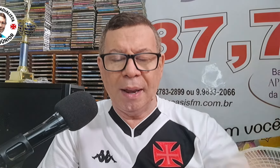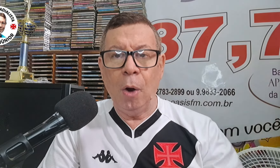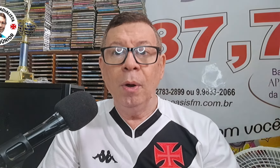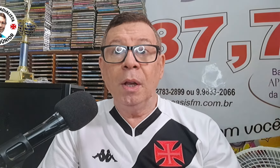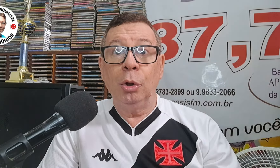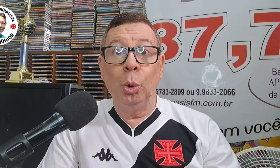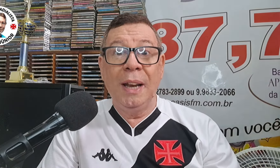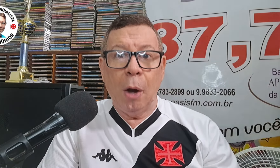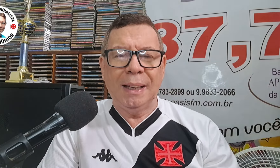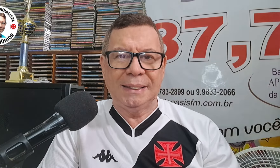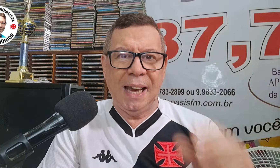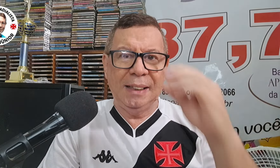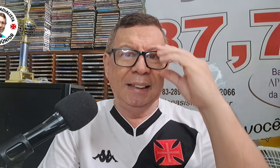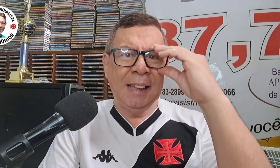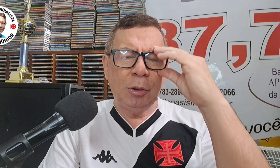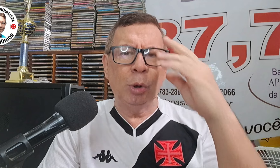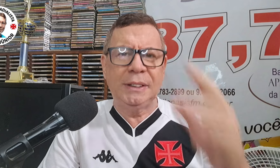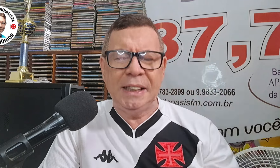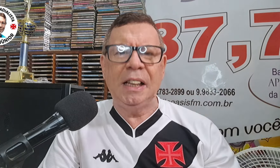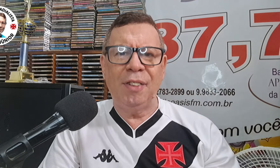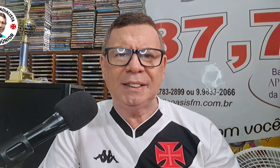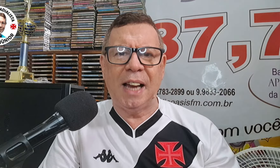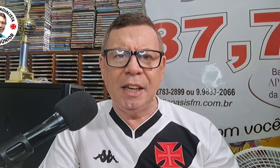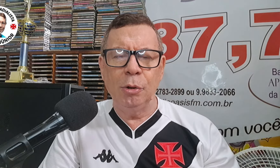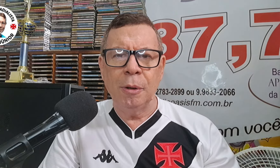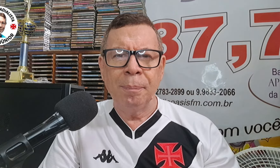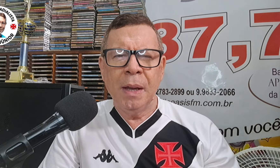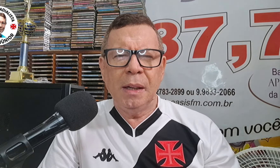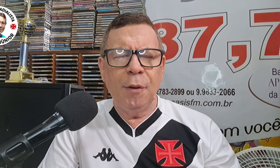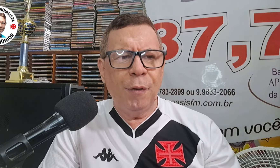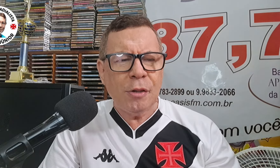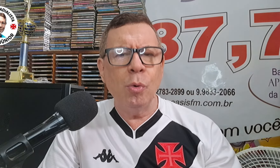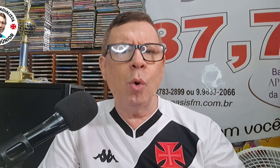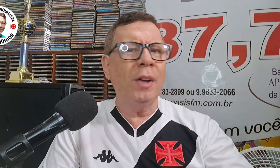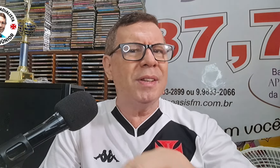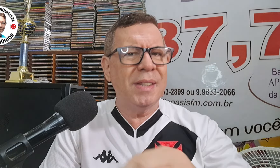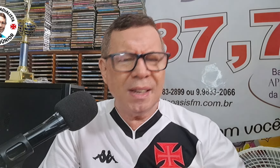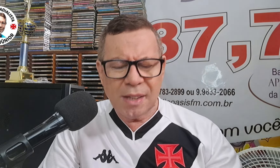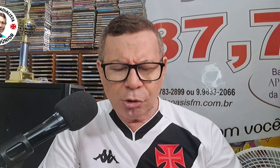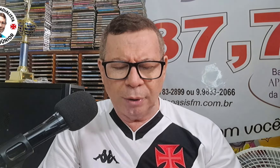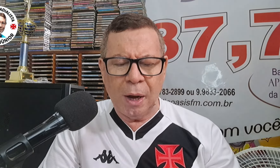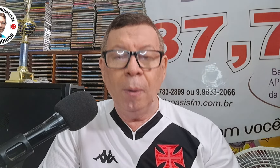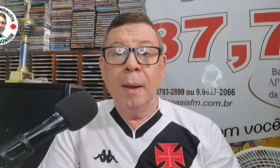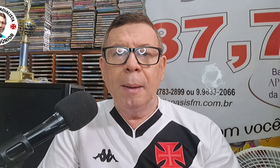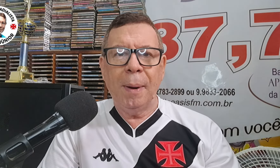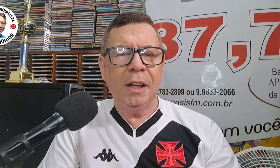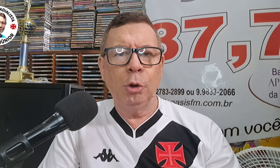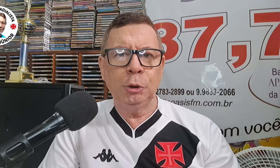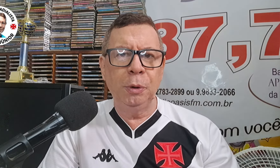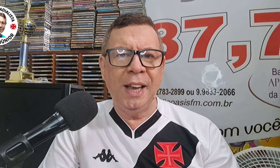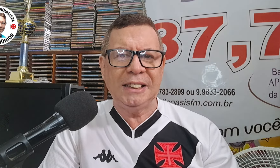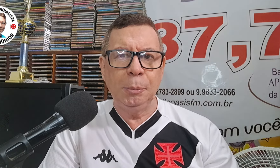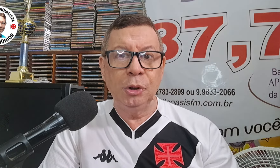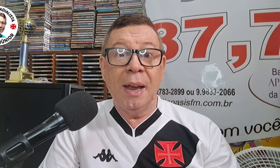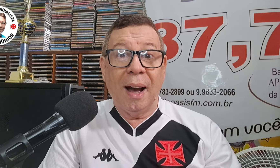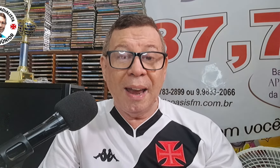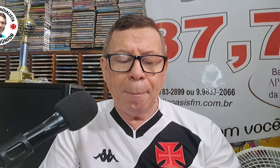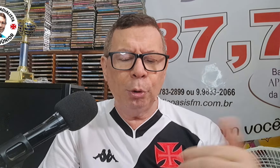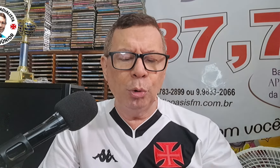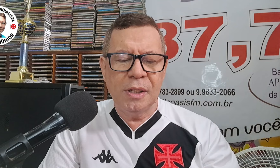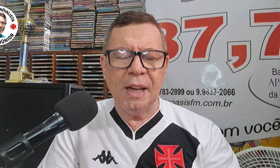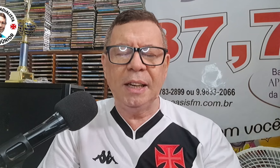link, tá, o canal do Léo Lacerda, Na Torcida Vascaínos, que fez um corte sensacional para que nós